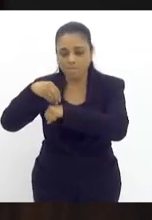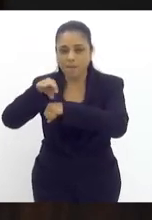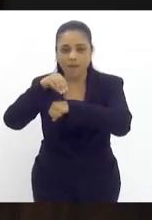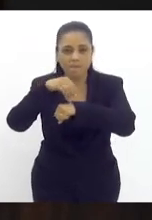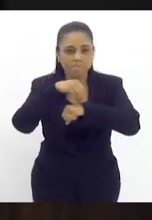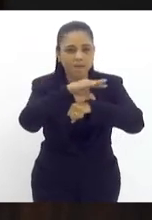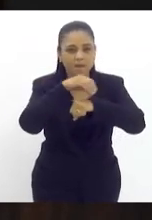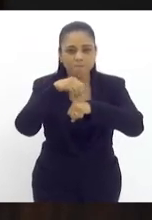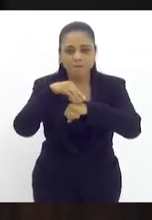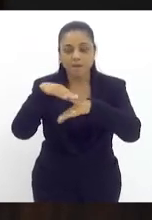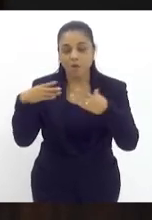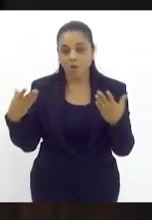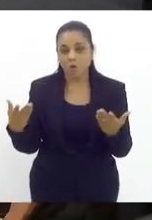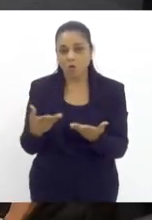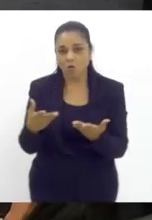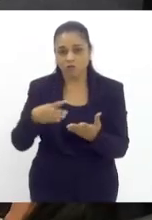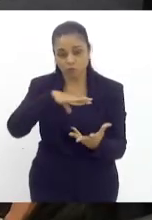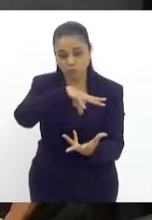do contexto moderno?